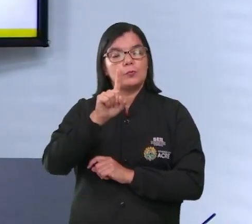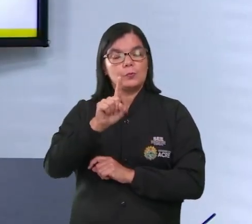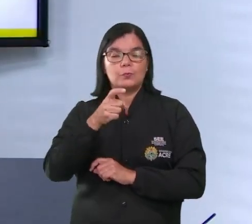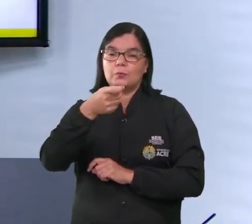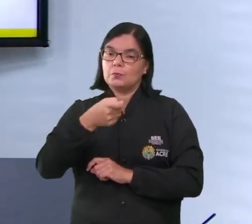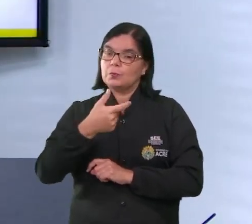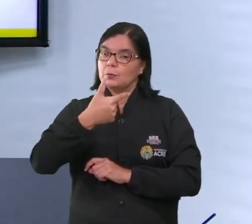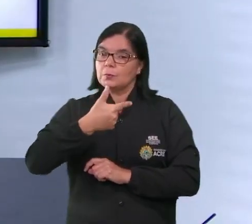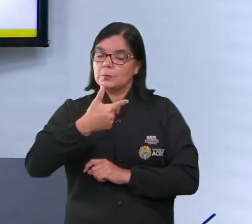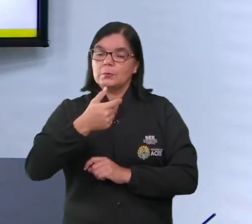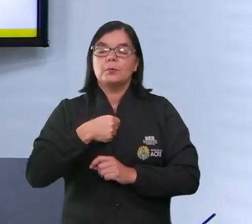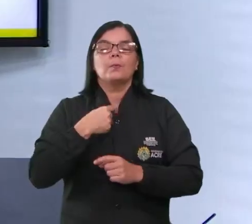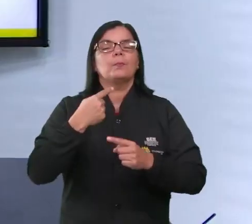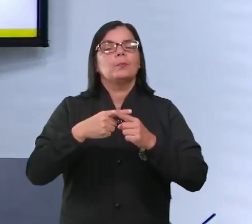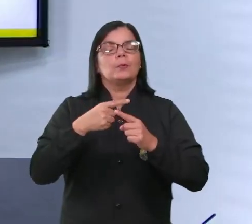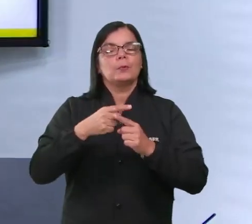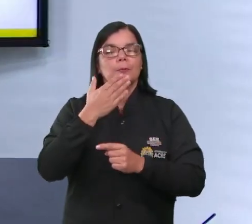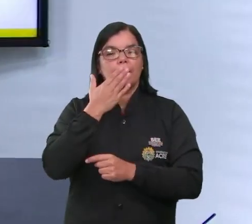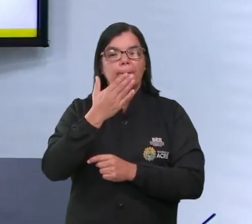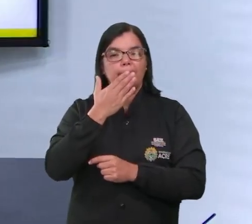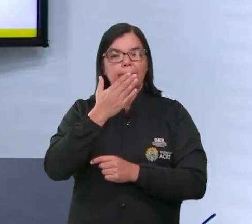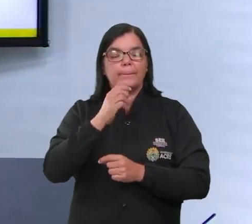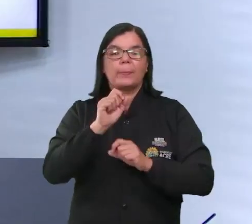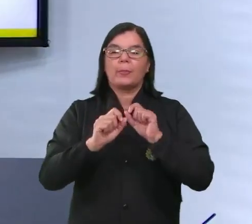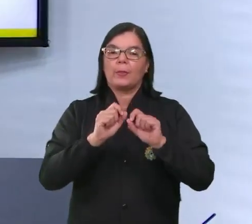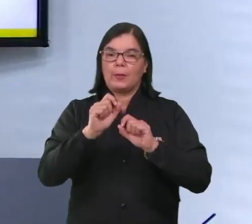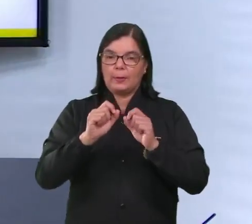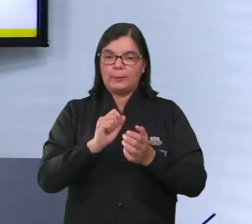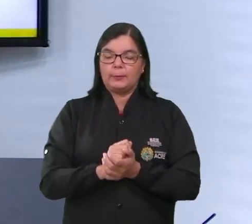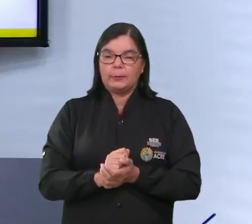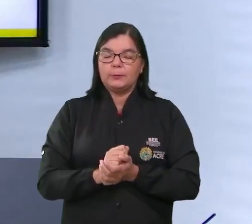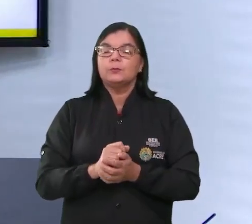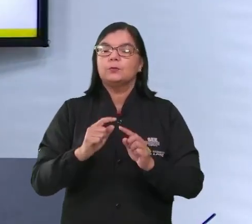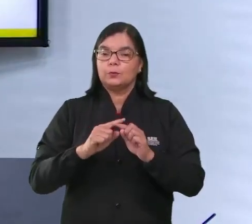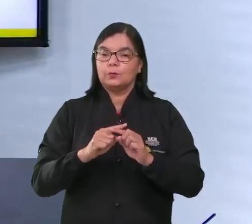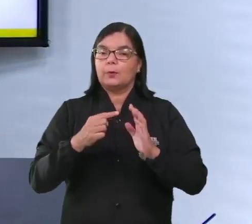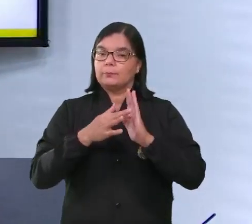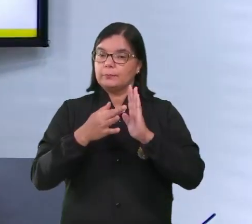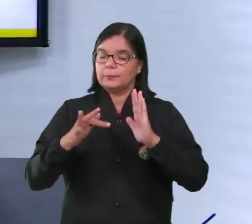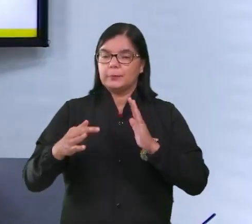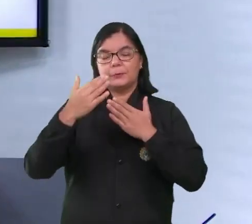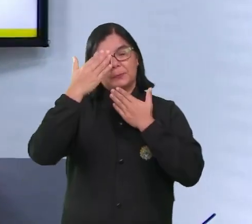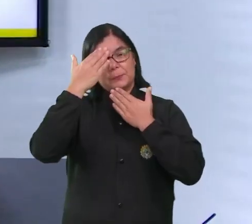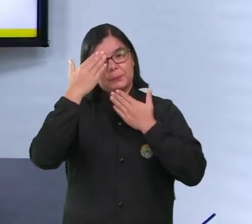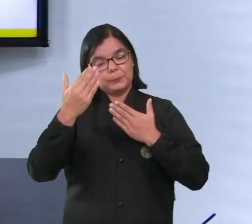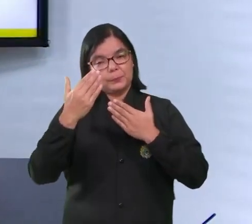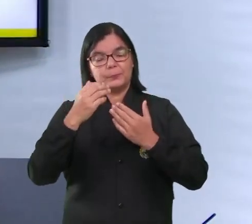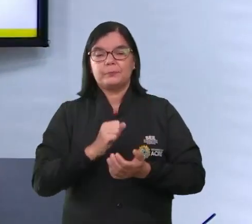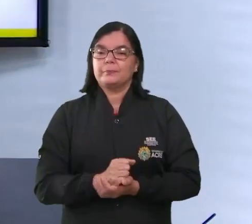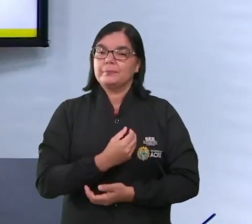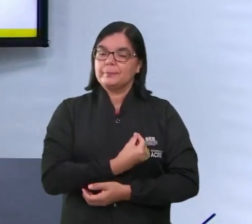entendeu por que se pede a partir de Bhaskara. Muito